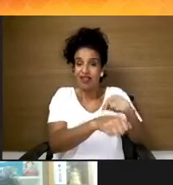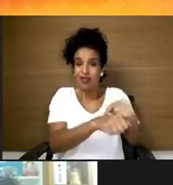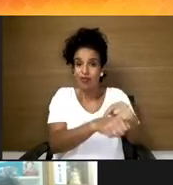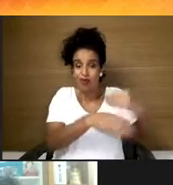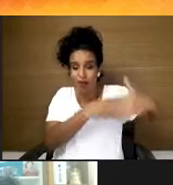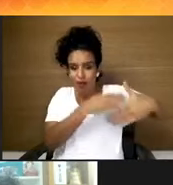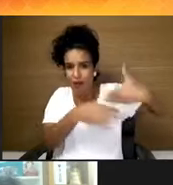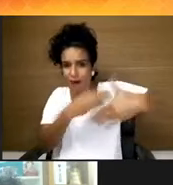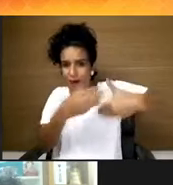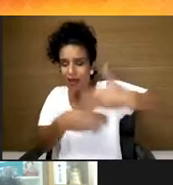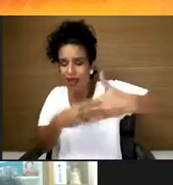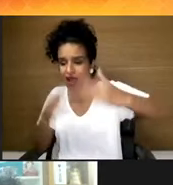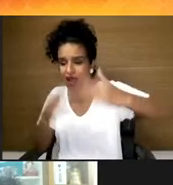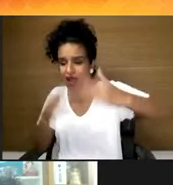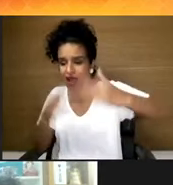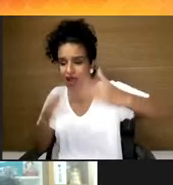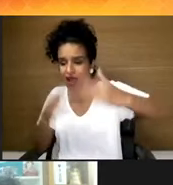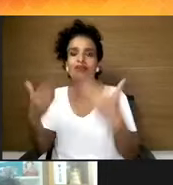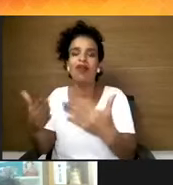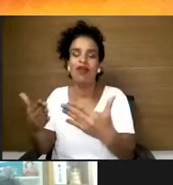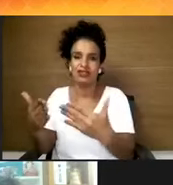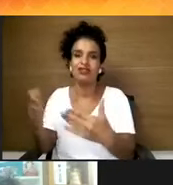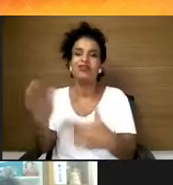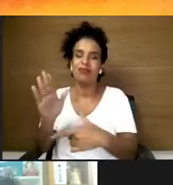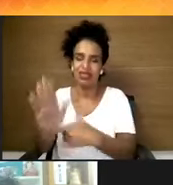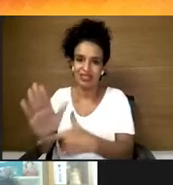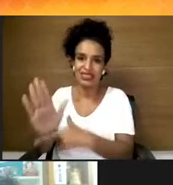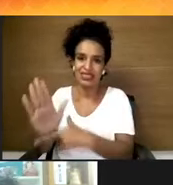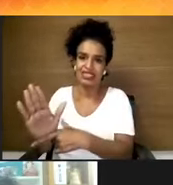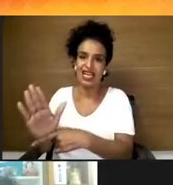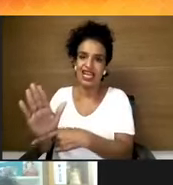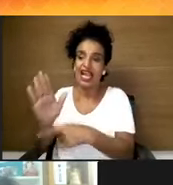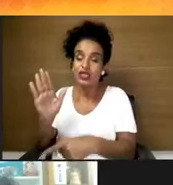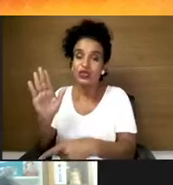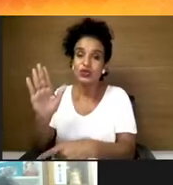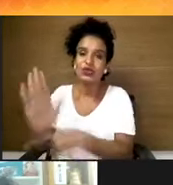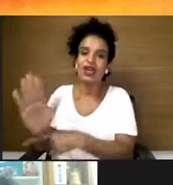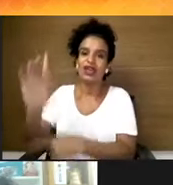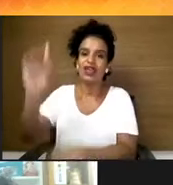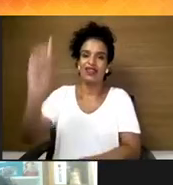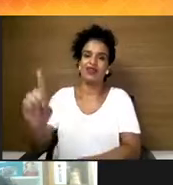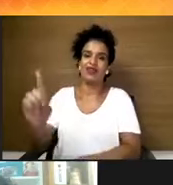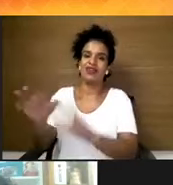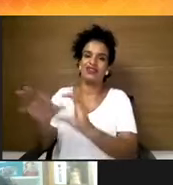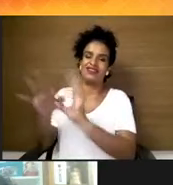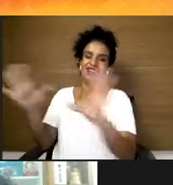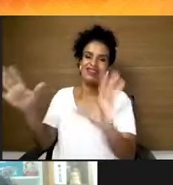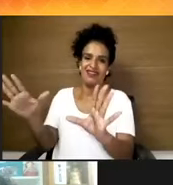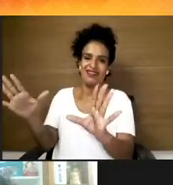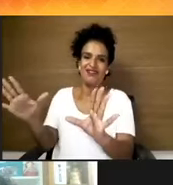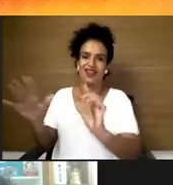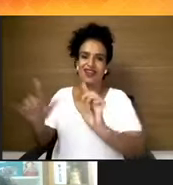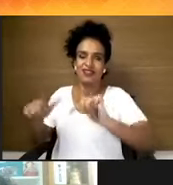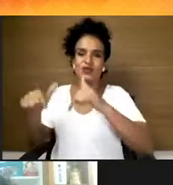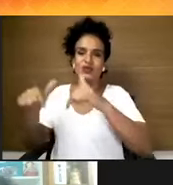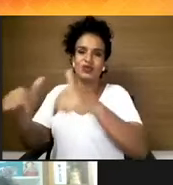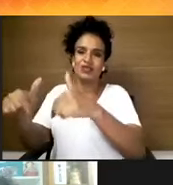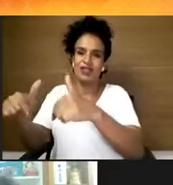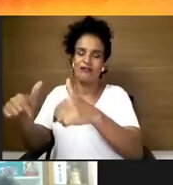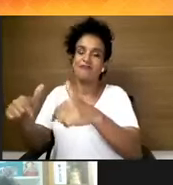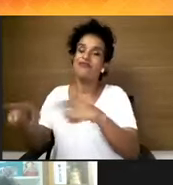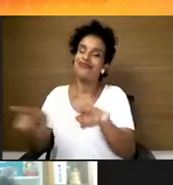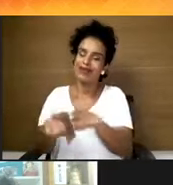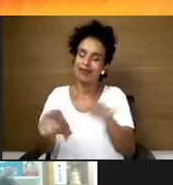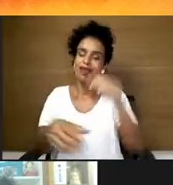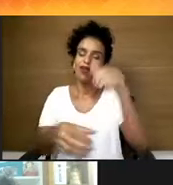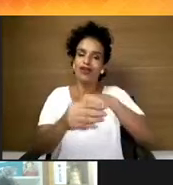gestão democrática ajudaria mais, mas, infelizmente, Fátima, a questão da eleição para diretor não é uma realidade em todos